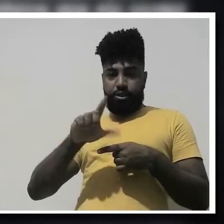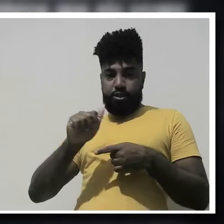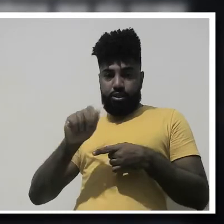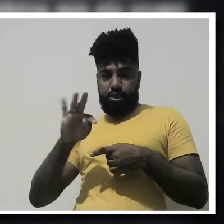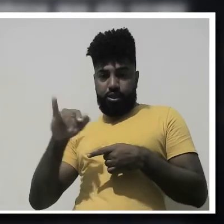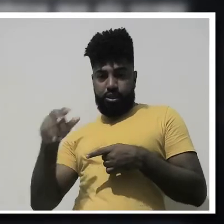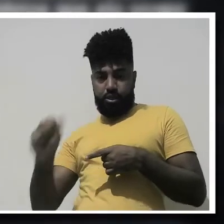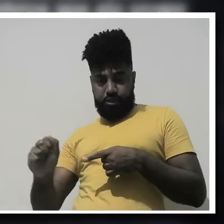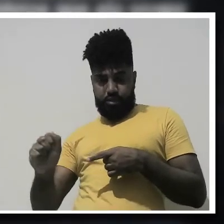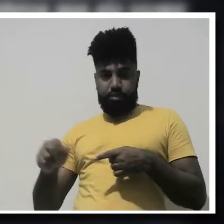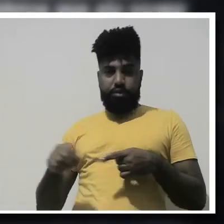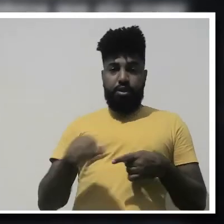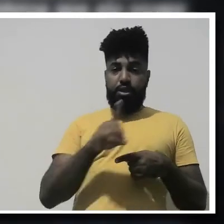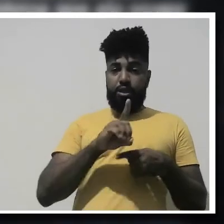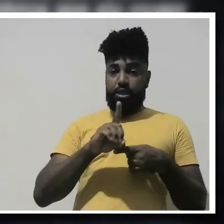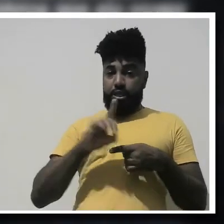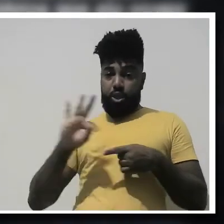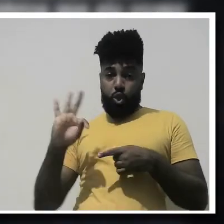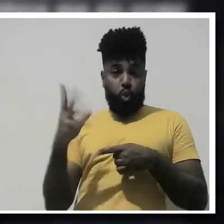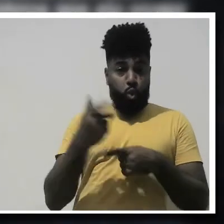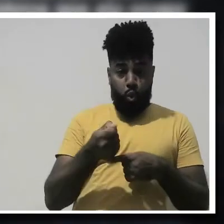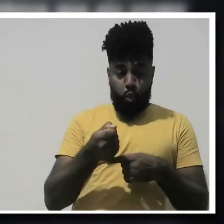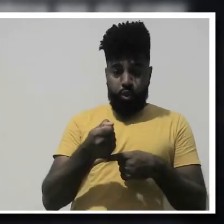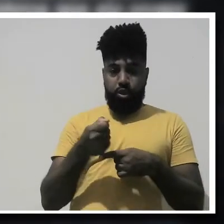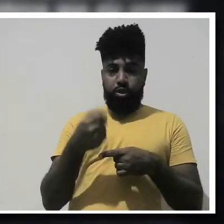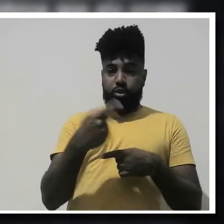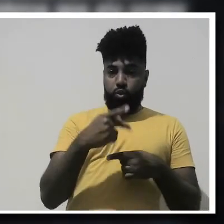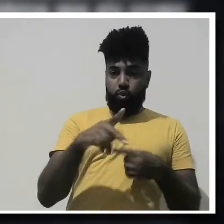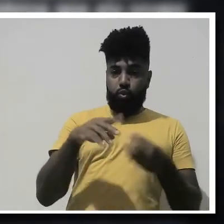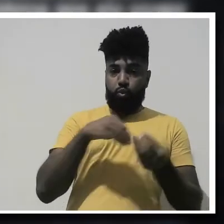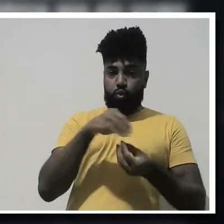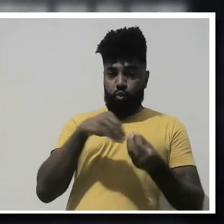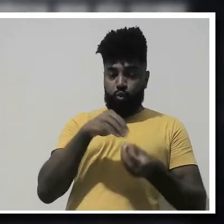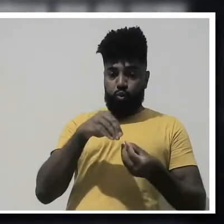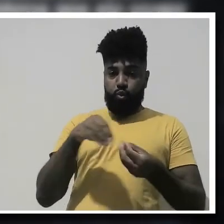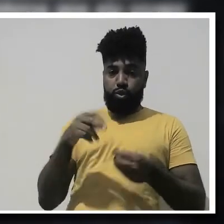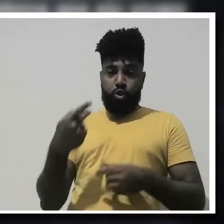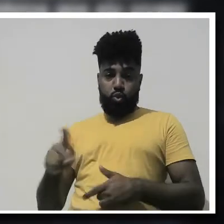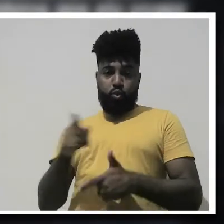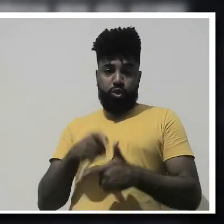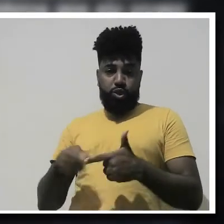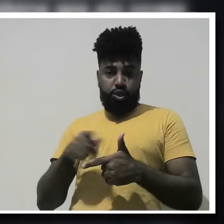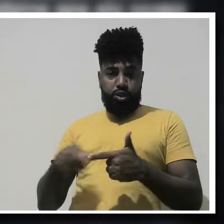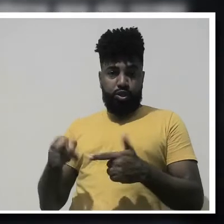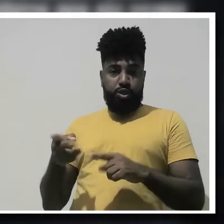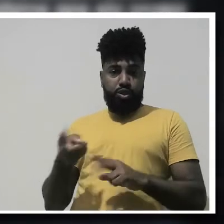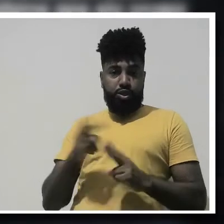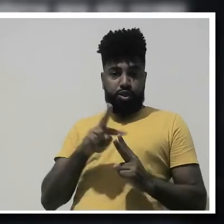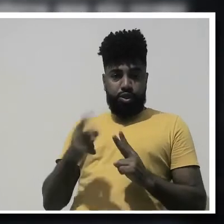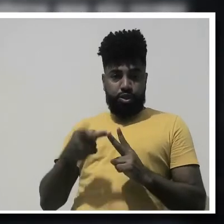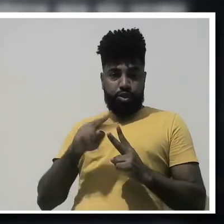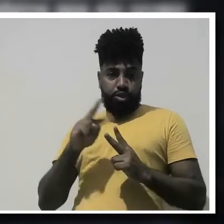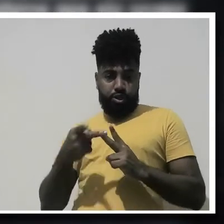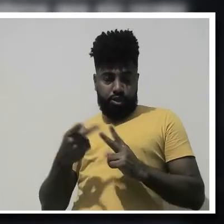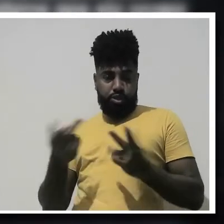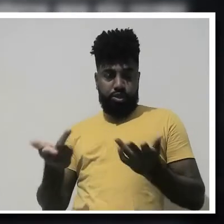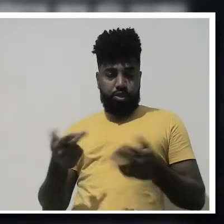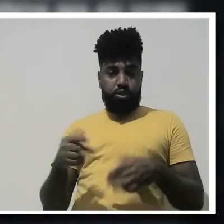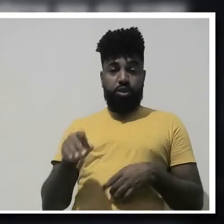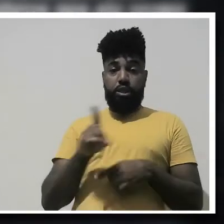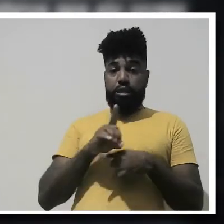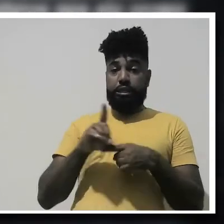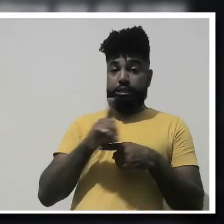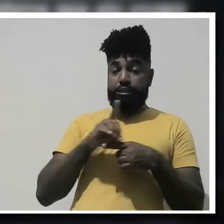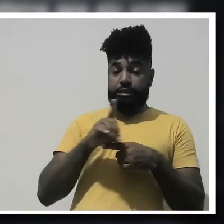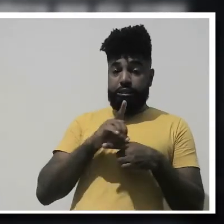basicamente a densidade absoluta da substância dividido pela densidade absoluta de uma outra substância. Em geral, a outra substância é a água pura a